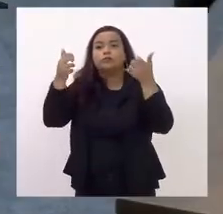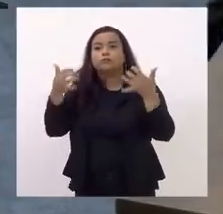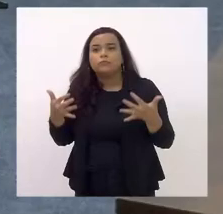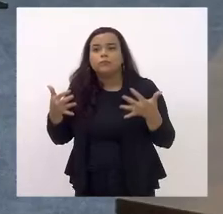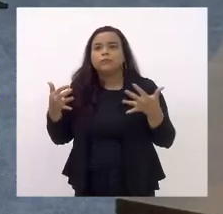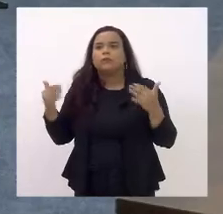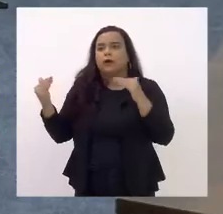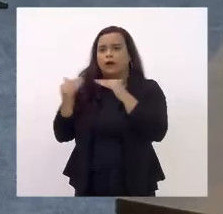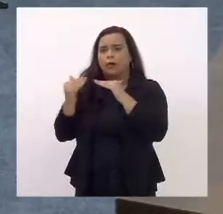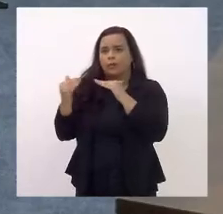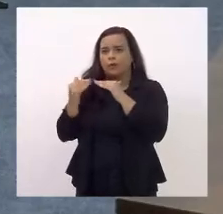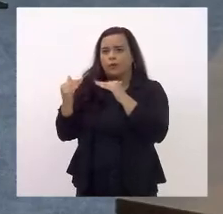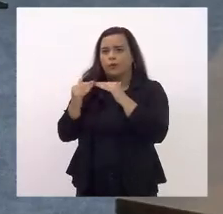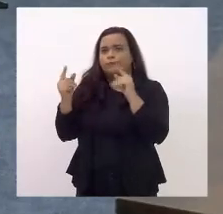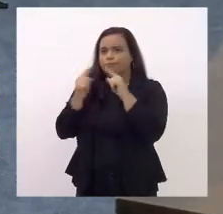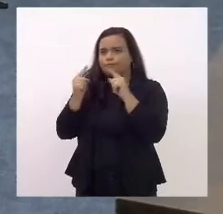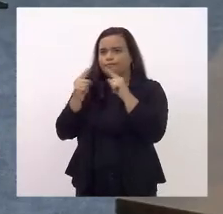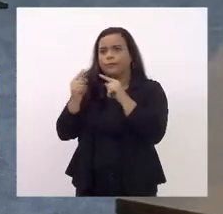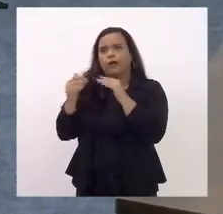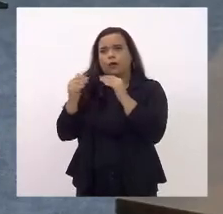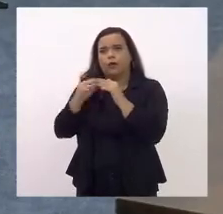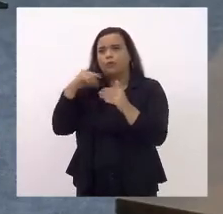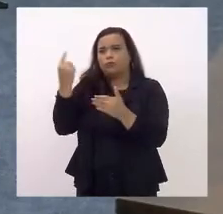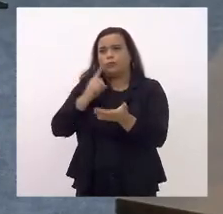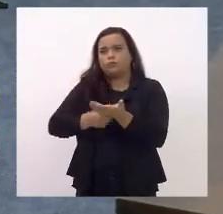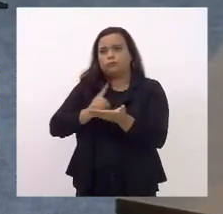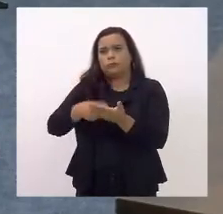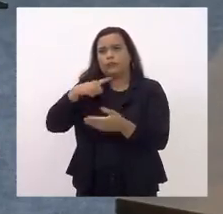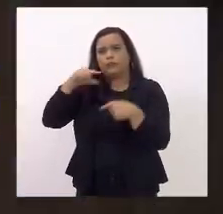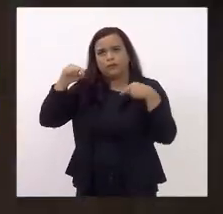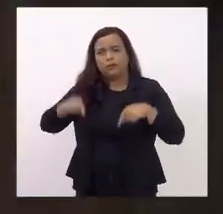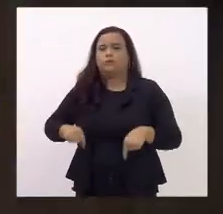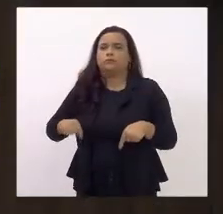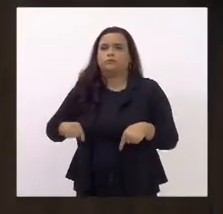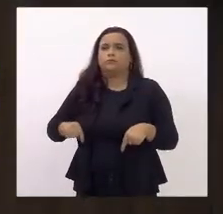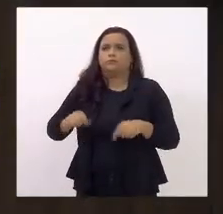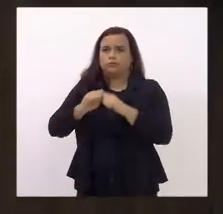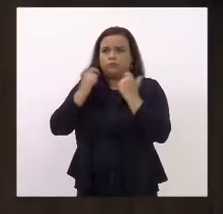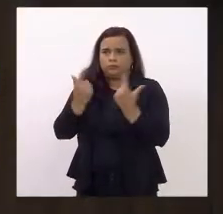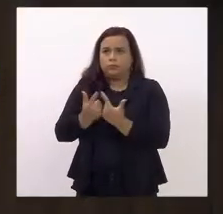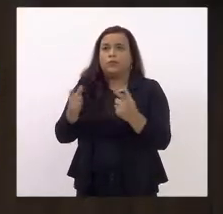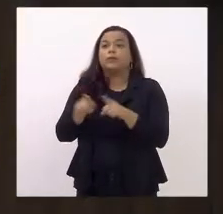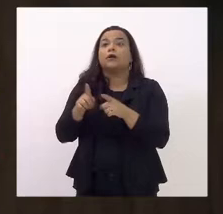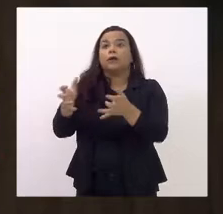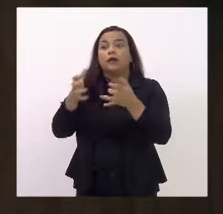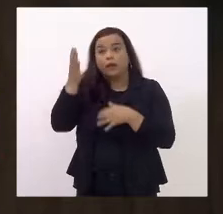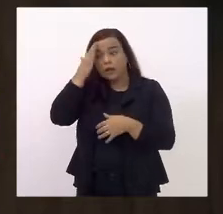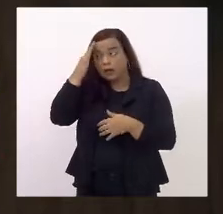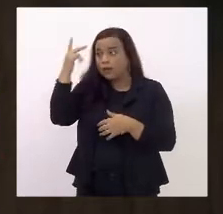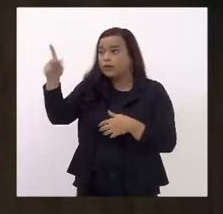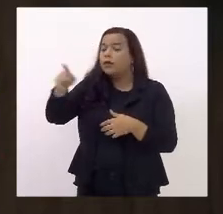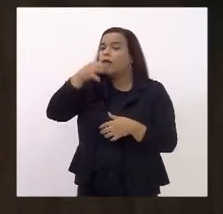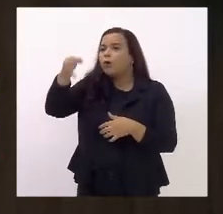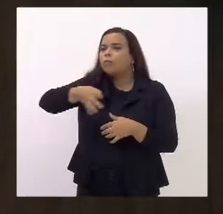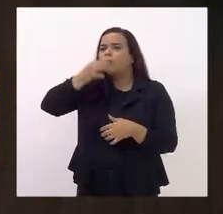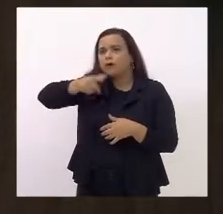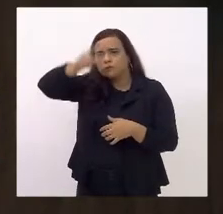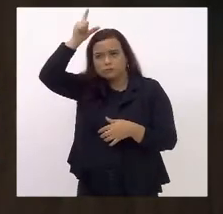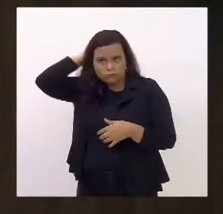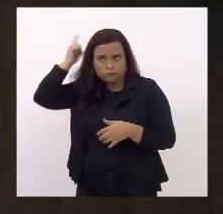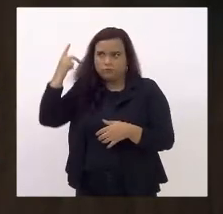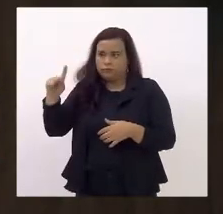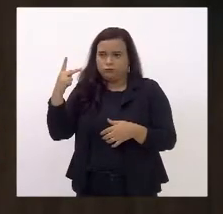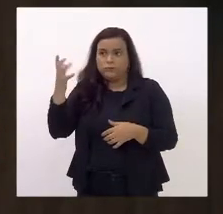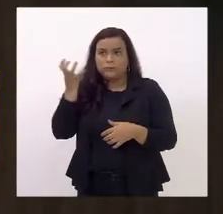o acordo que nós fizemos aqui. Então, quero ouvir também o deputado Luiz Paulo e a